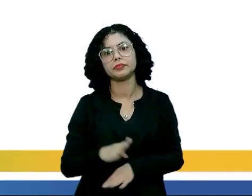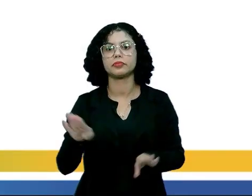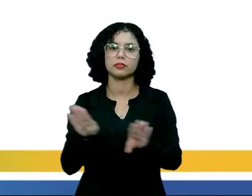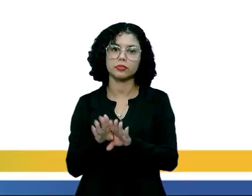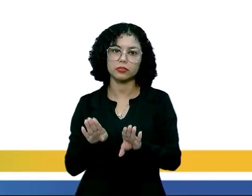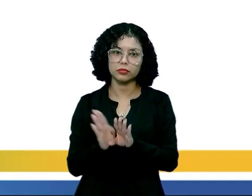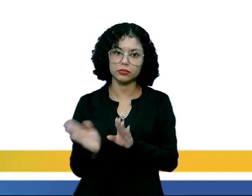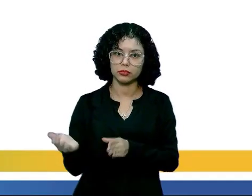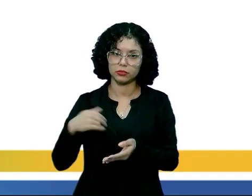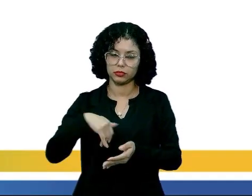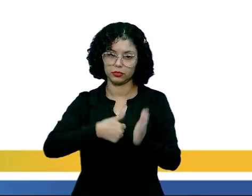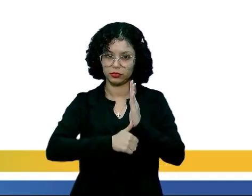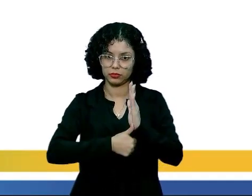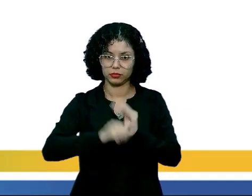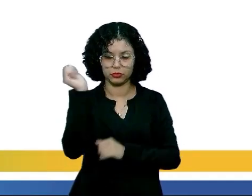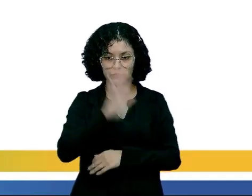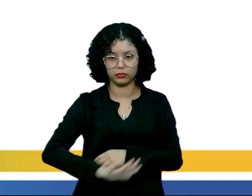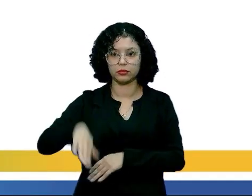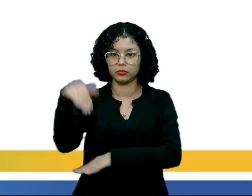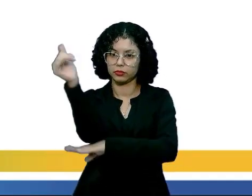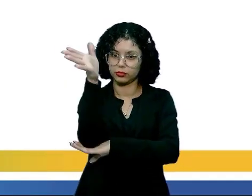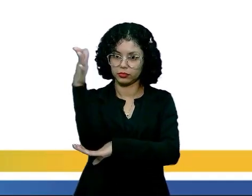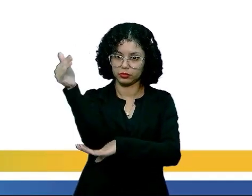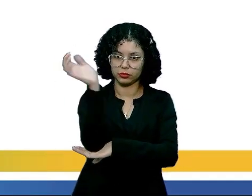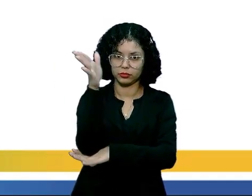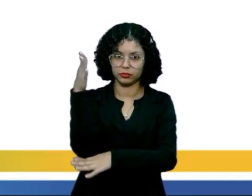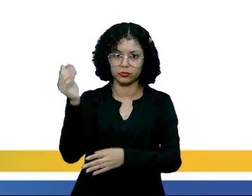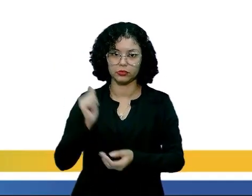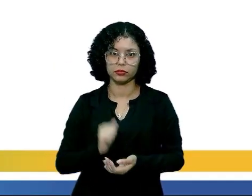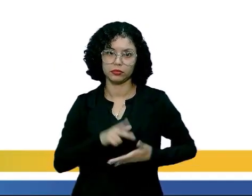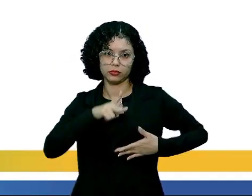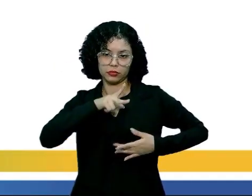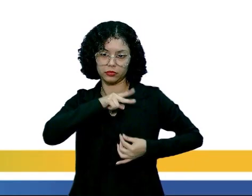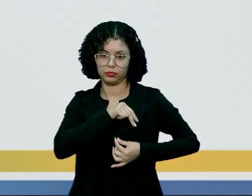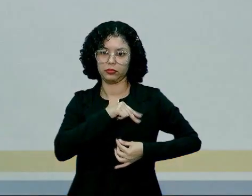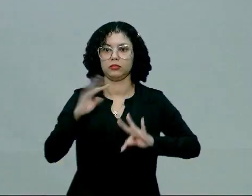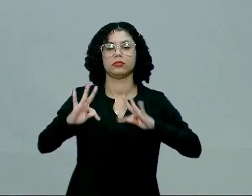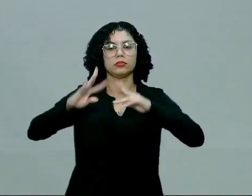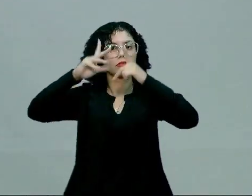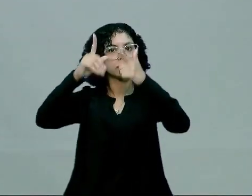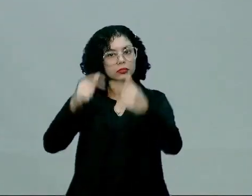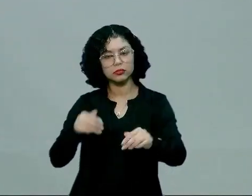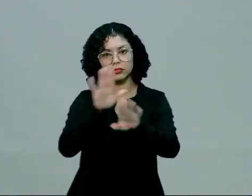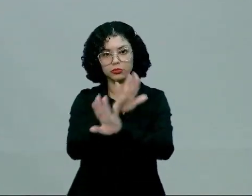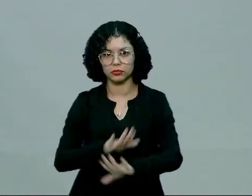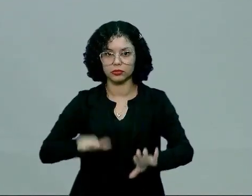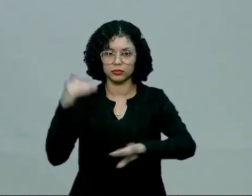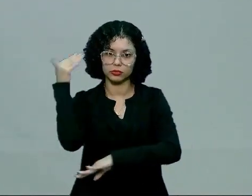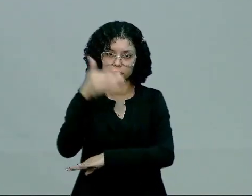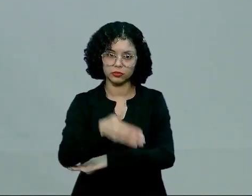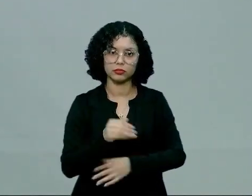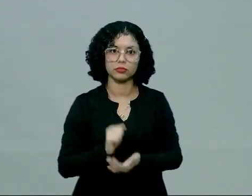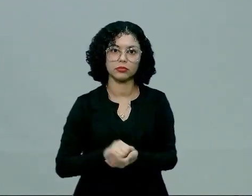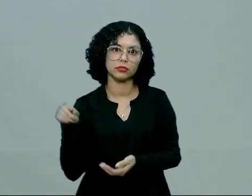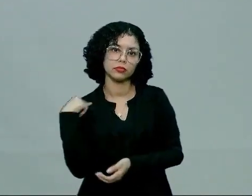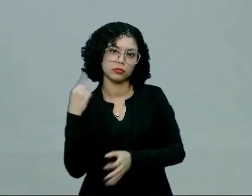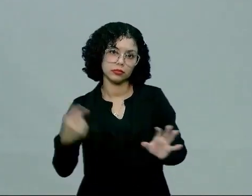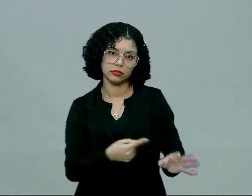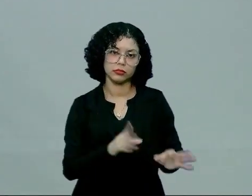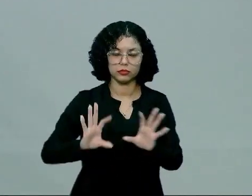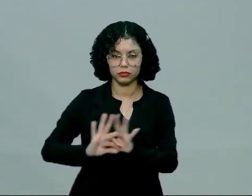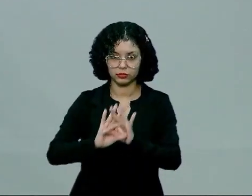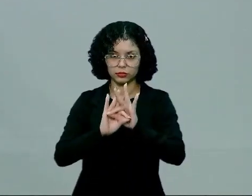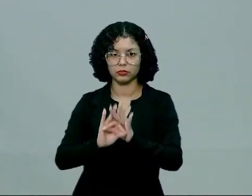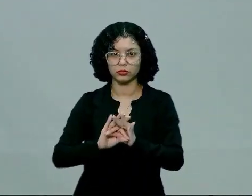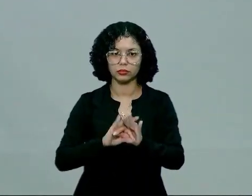referências a identidade nacional Bandeira flâmula todo esse Dire direcionamento que a gente faz correlação